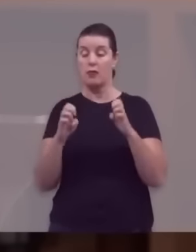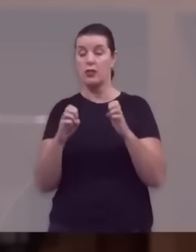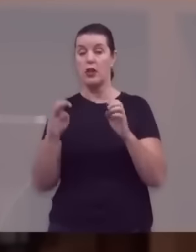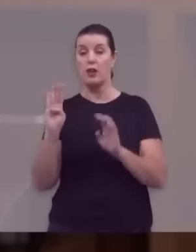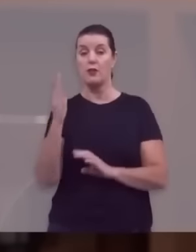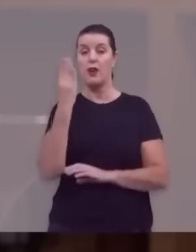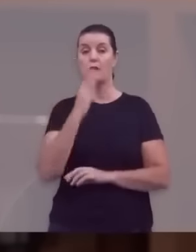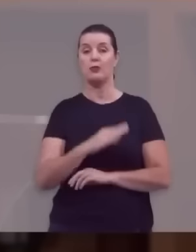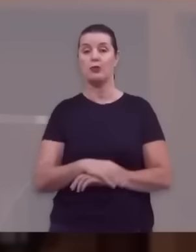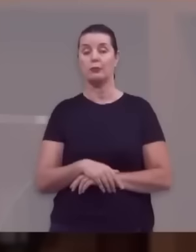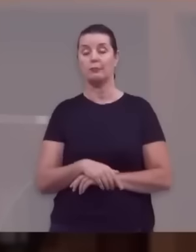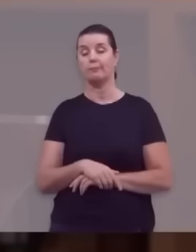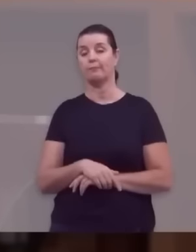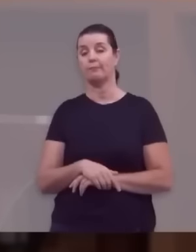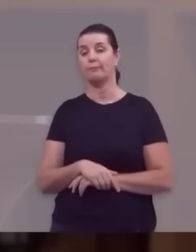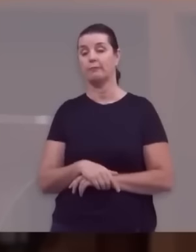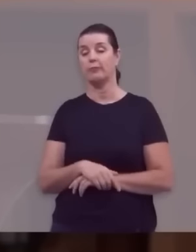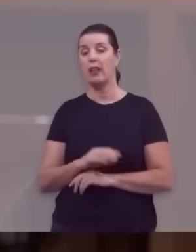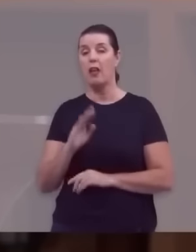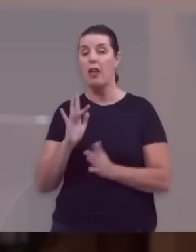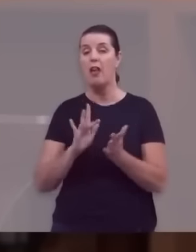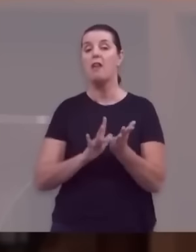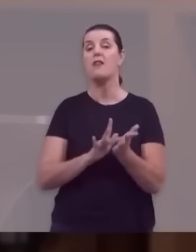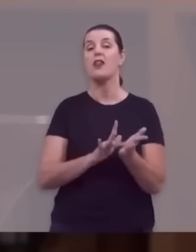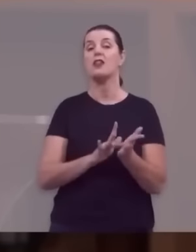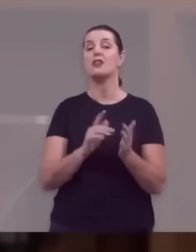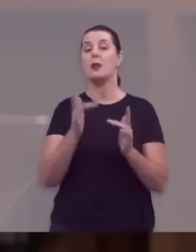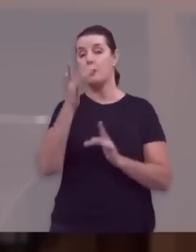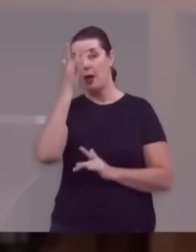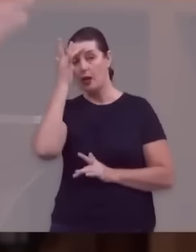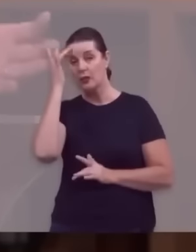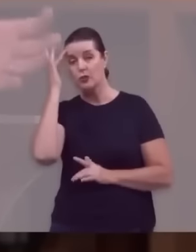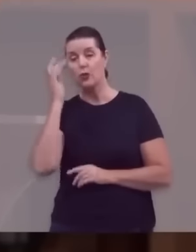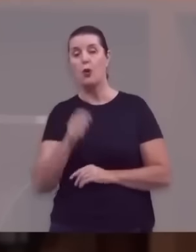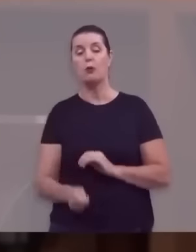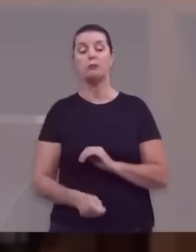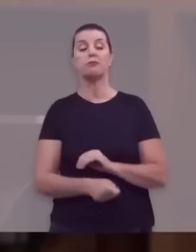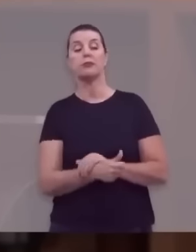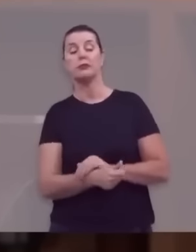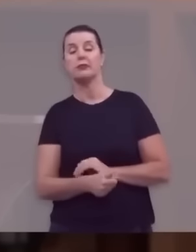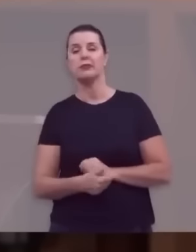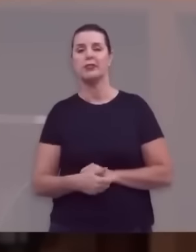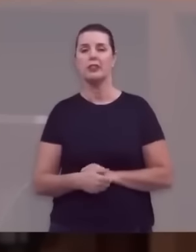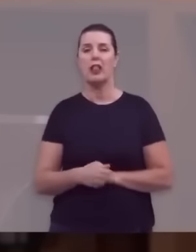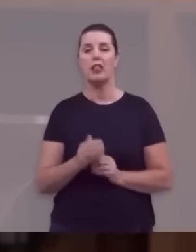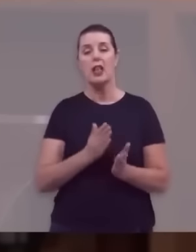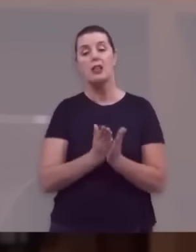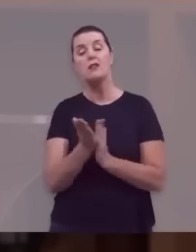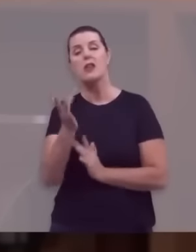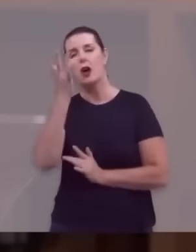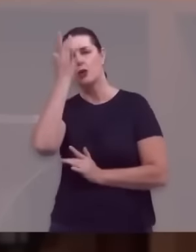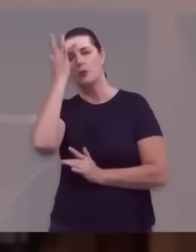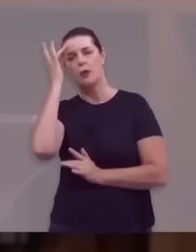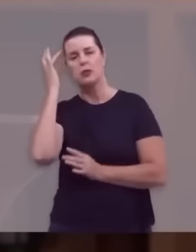falso evangelho enganando as pessoas e desviando-o das Veredas da